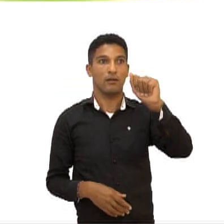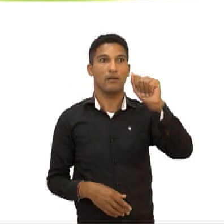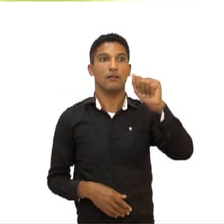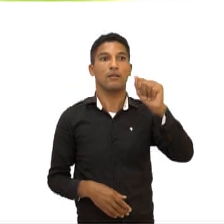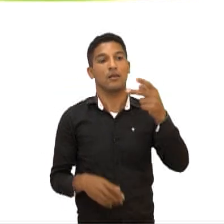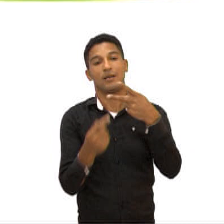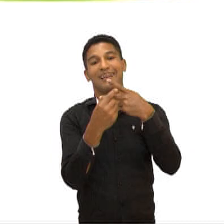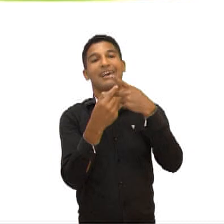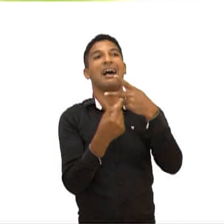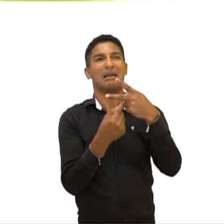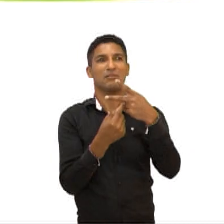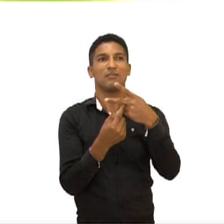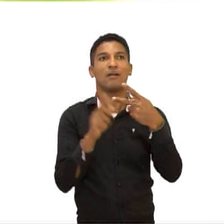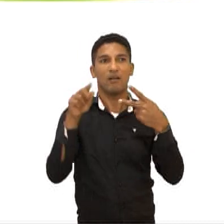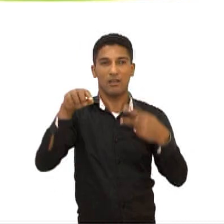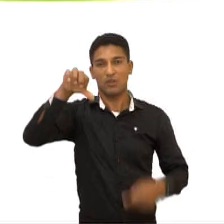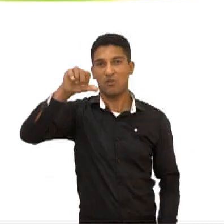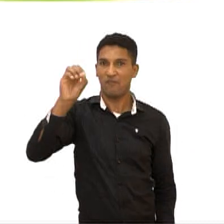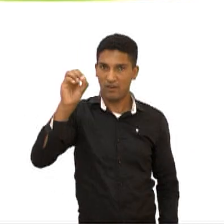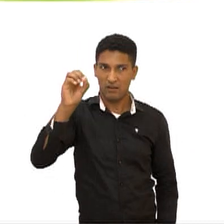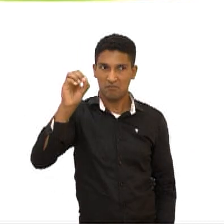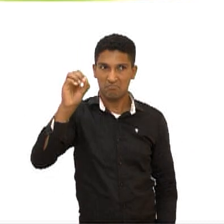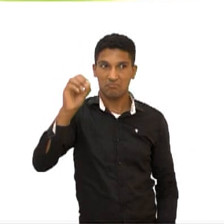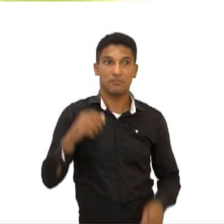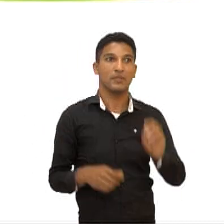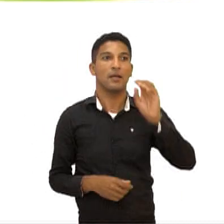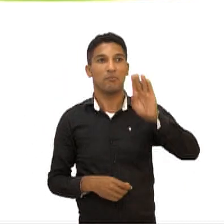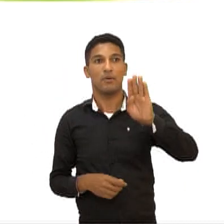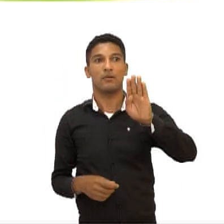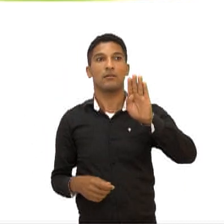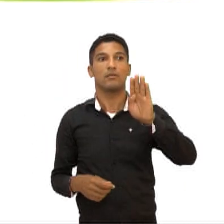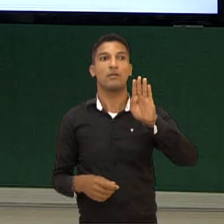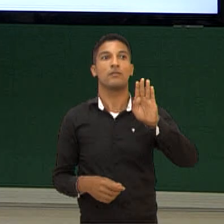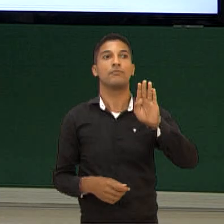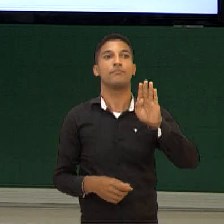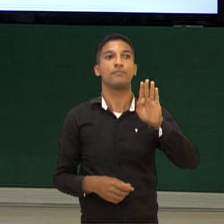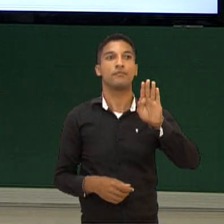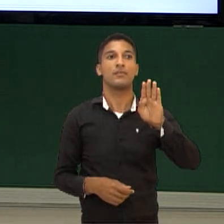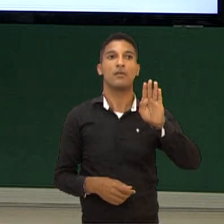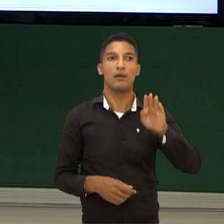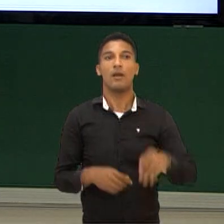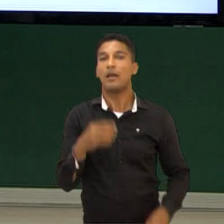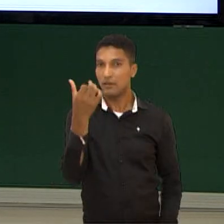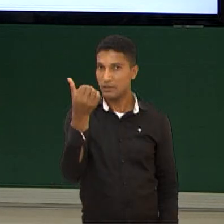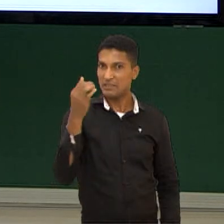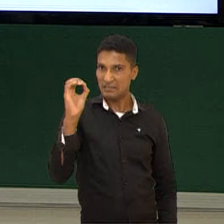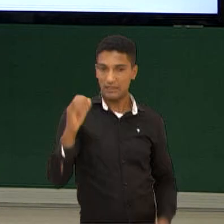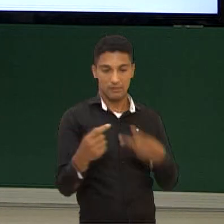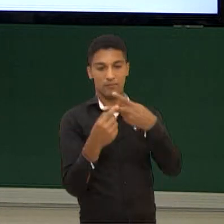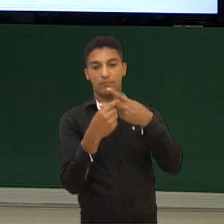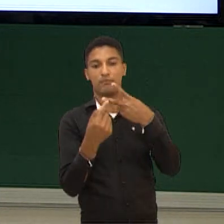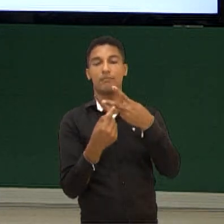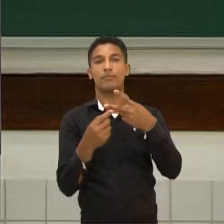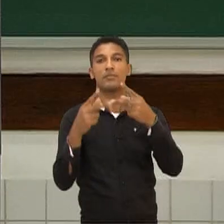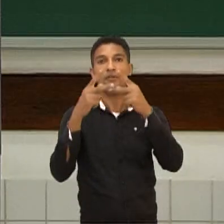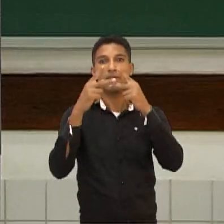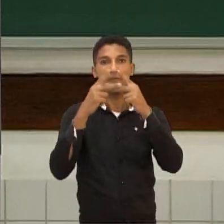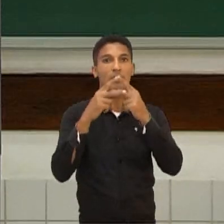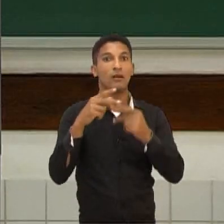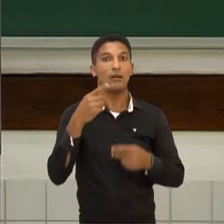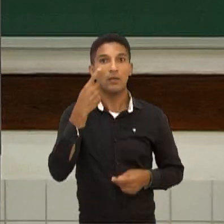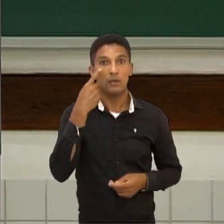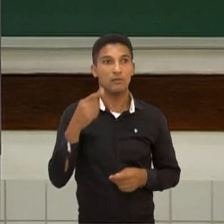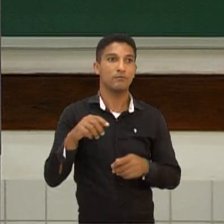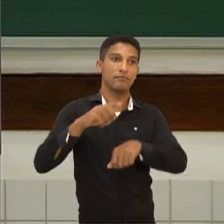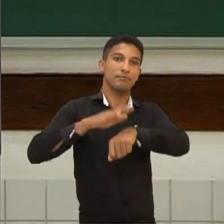mede 120 graus. Obtuso e mede 150 graus? Será? A professora vai dar um